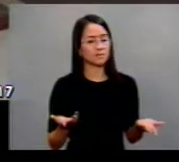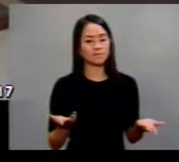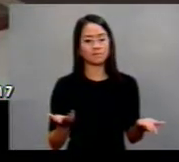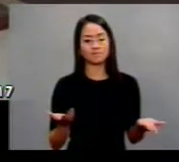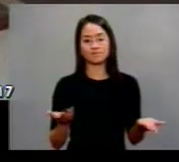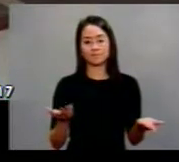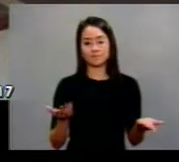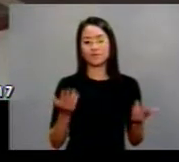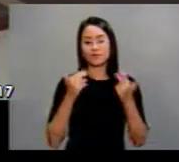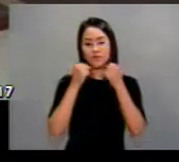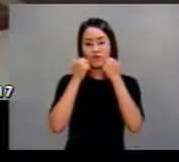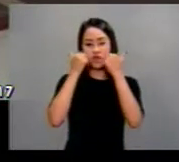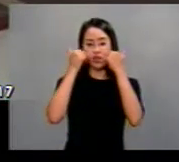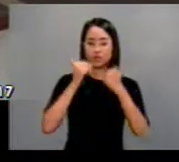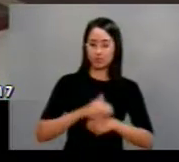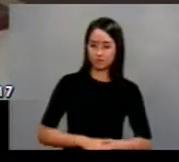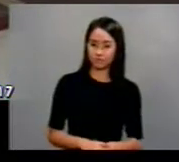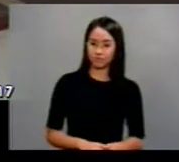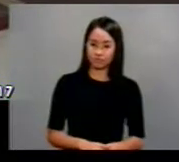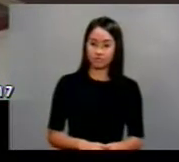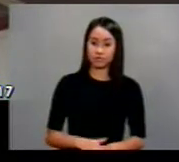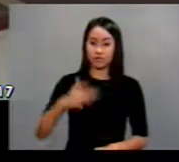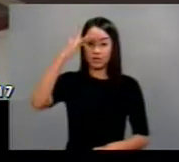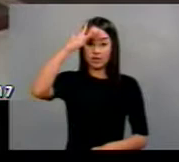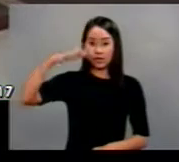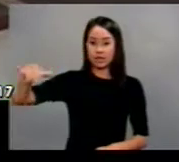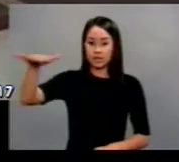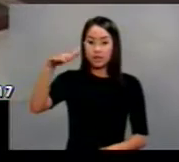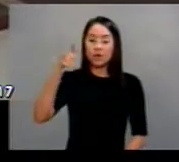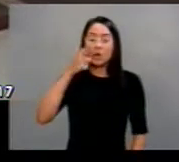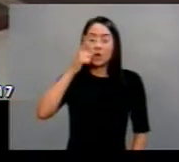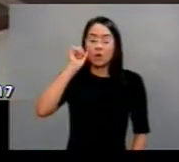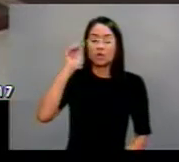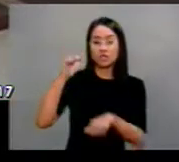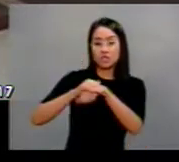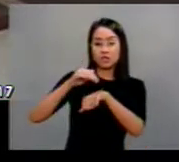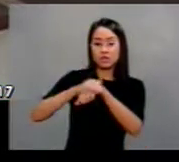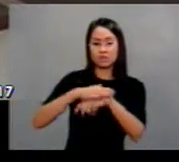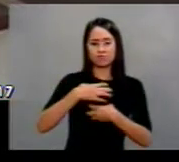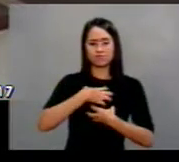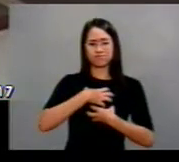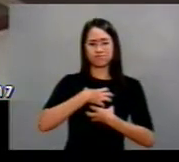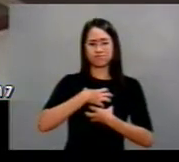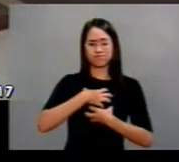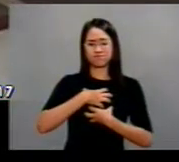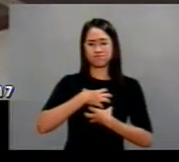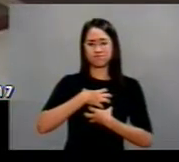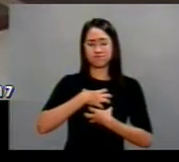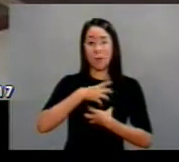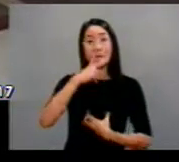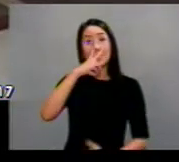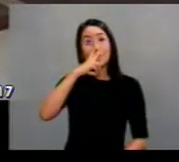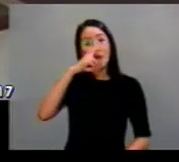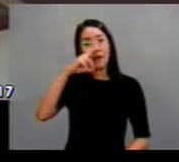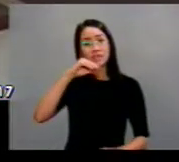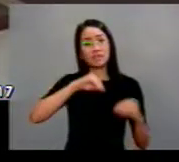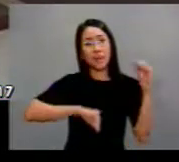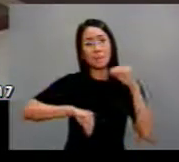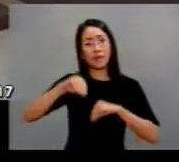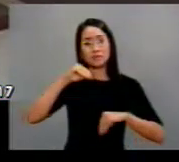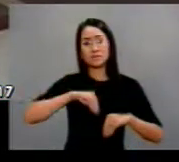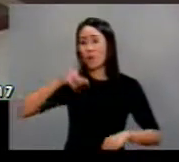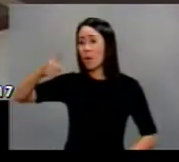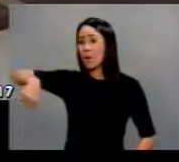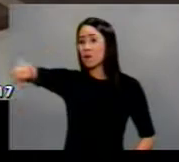desolador. O sentimento das pessoas ontem à noite é quase um sentimento de depressão coletiva. O poder quer